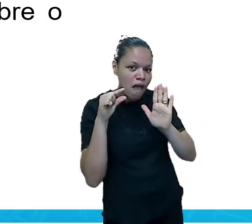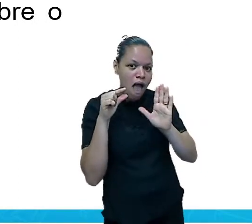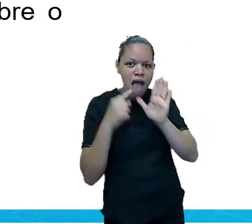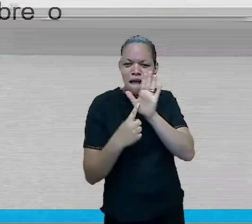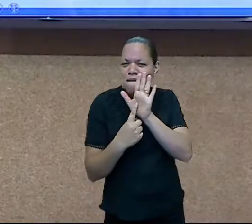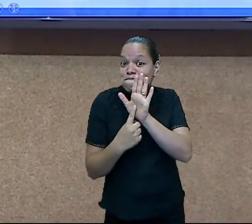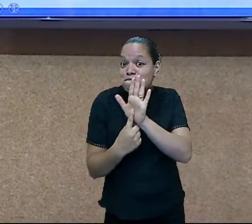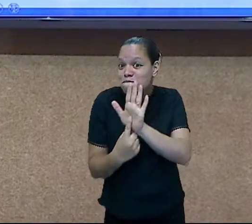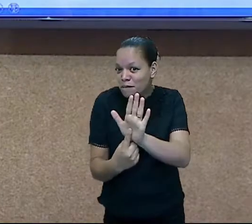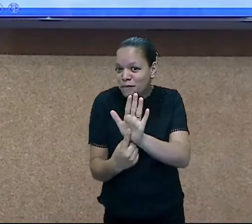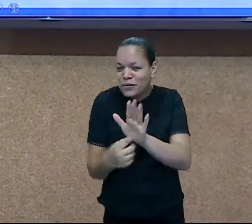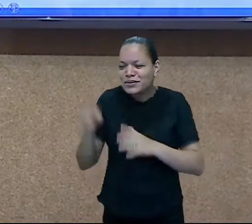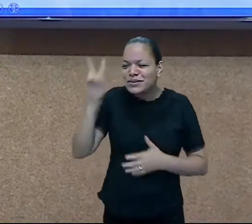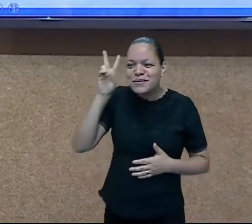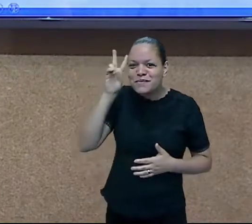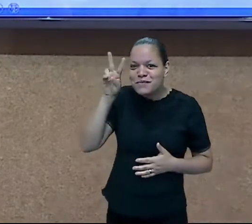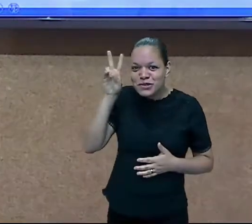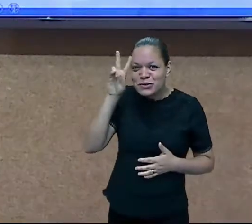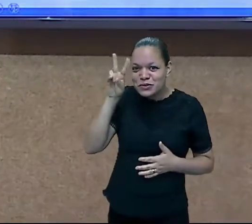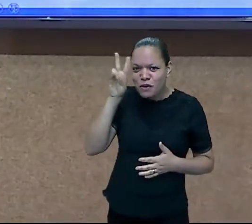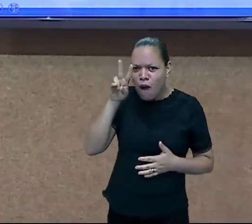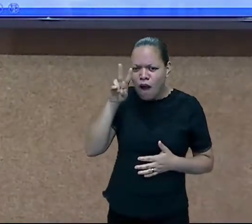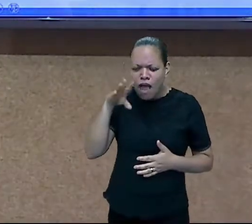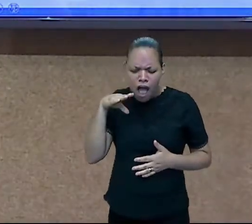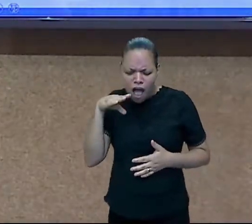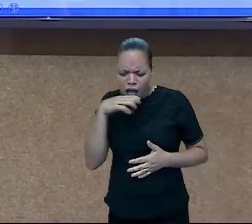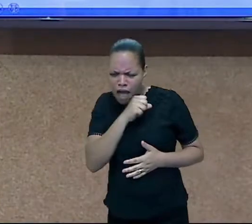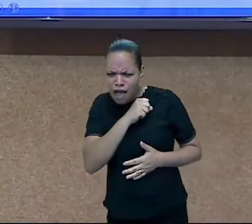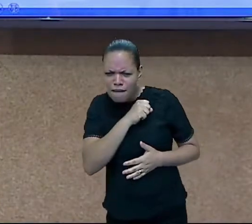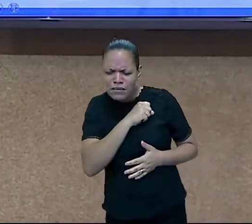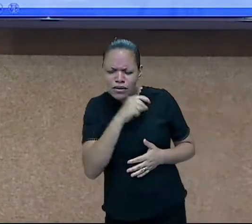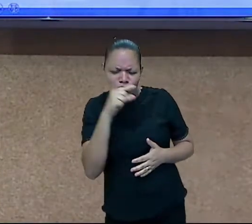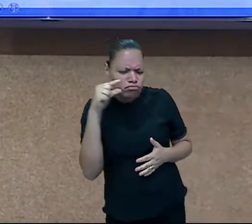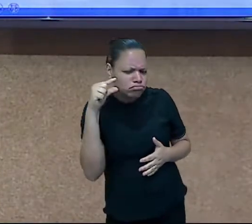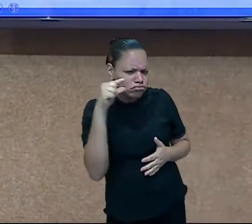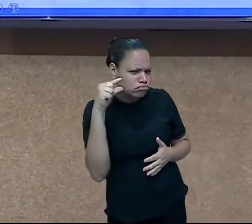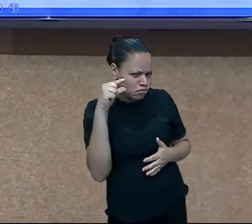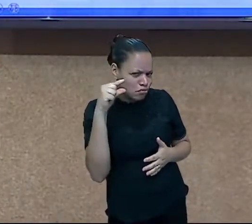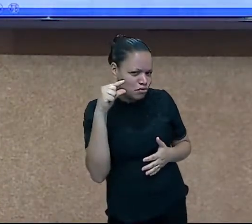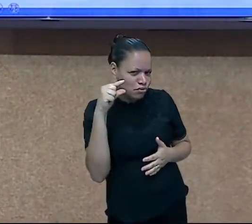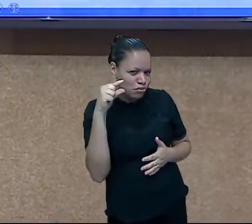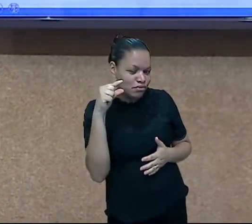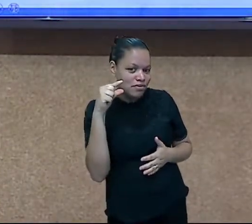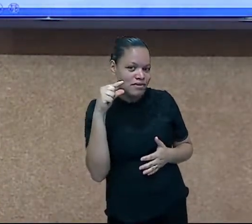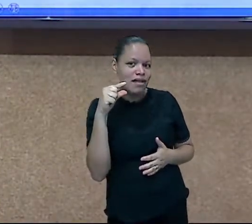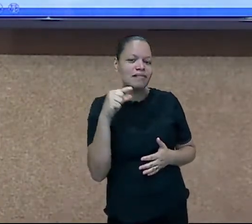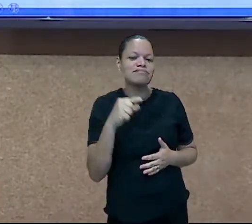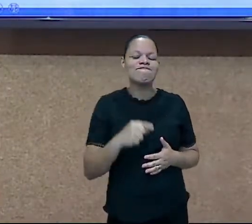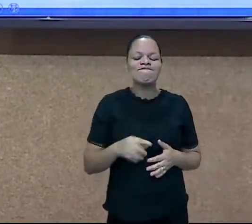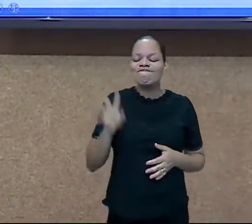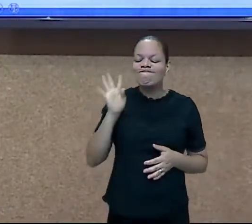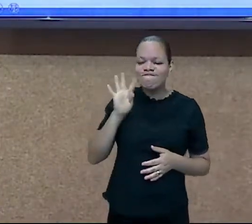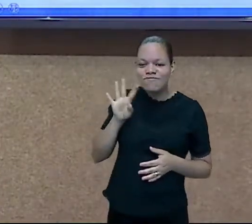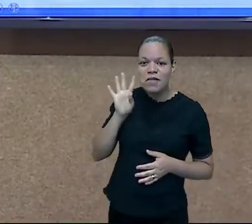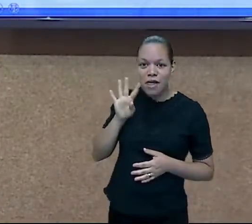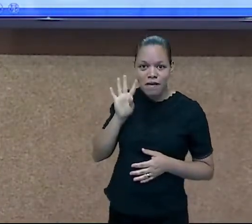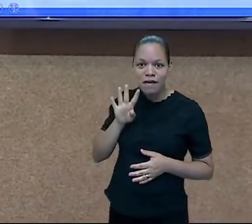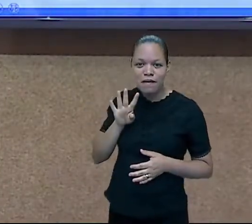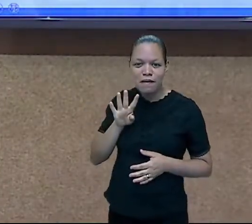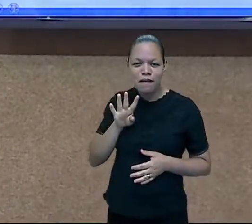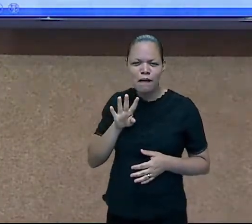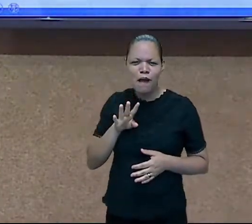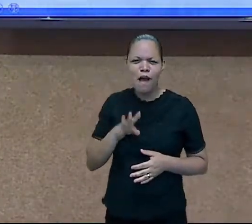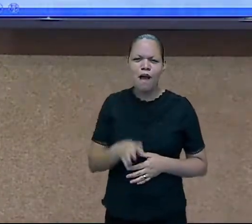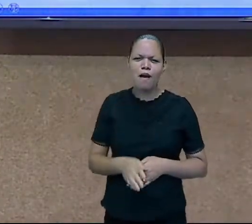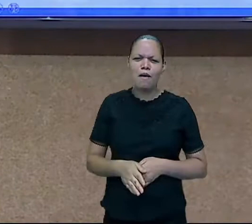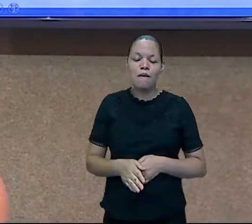uma história rapidinha, bem curtinha, mas ela é muito interessante e ela